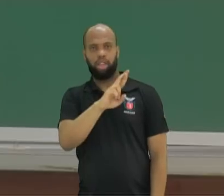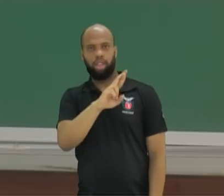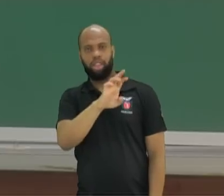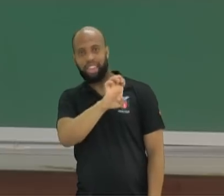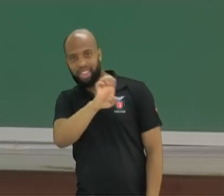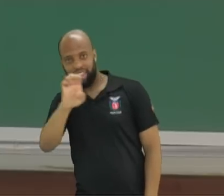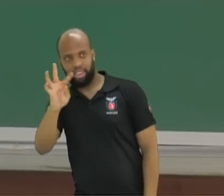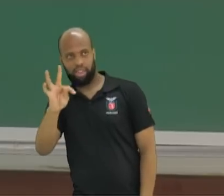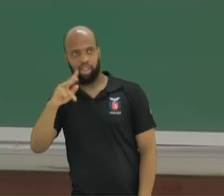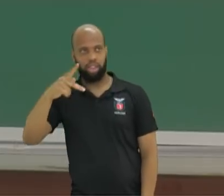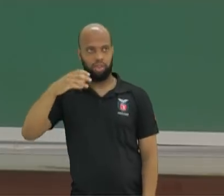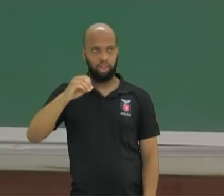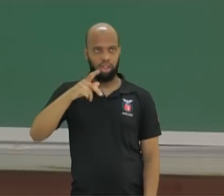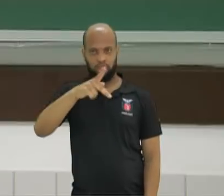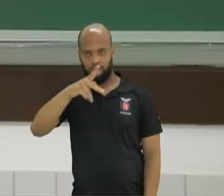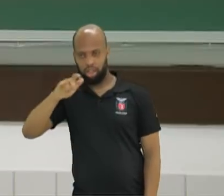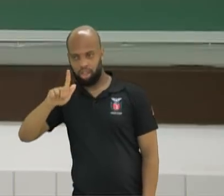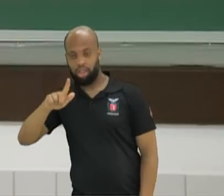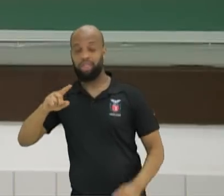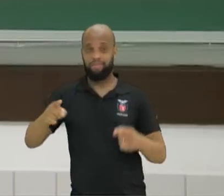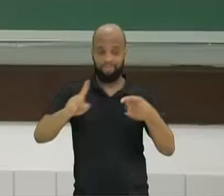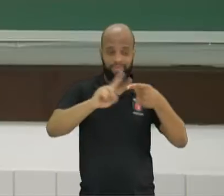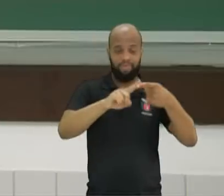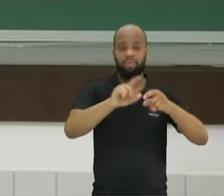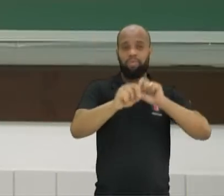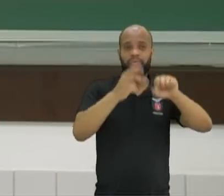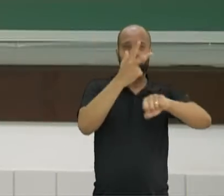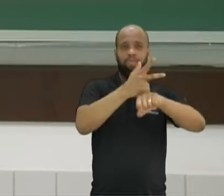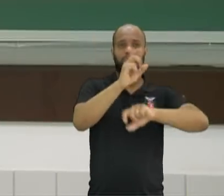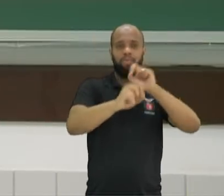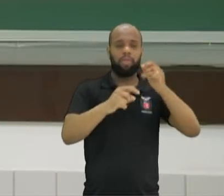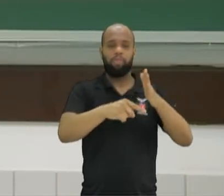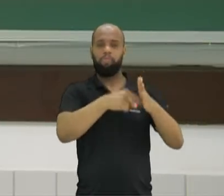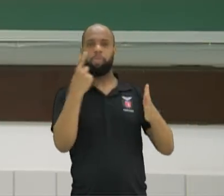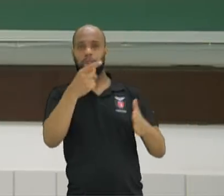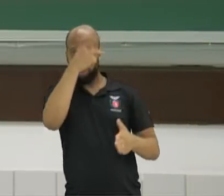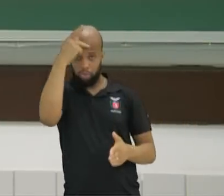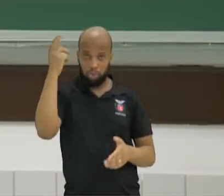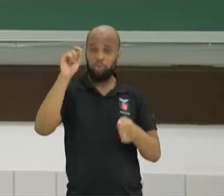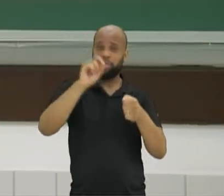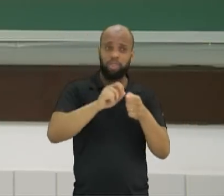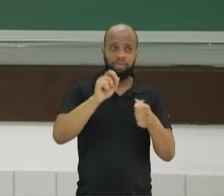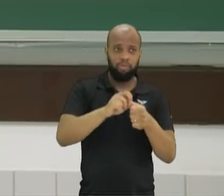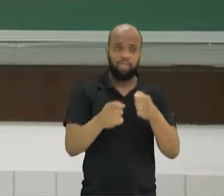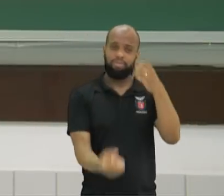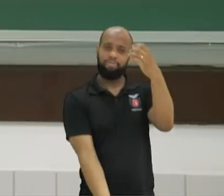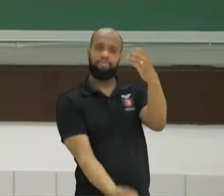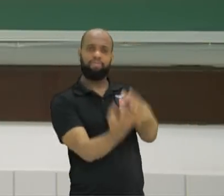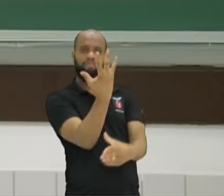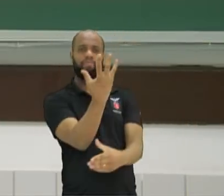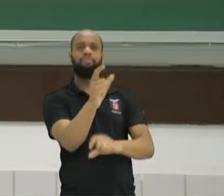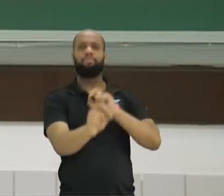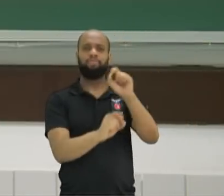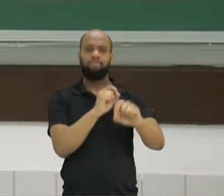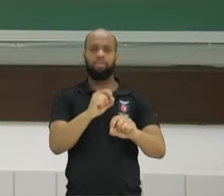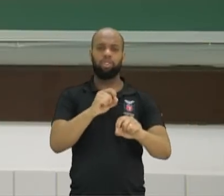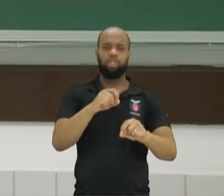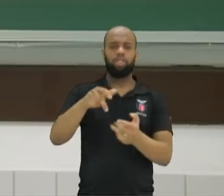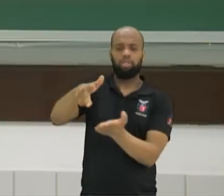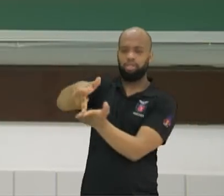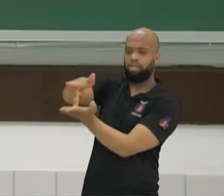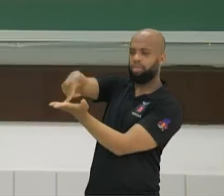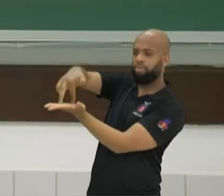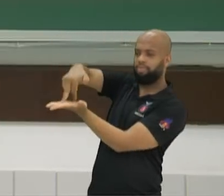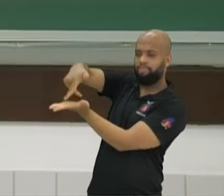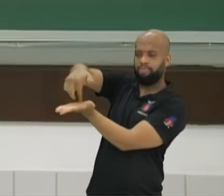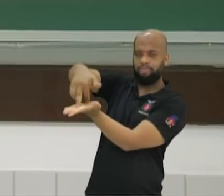vídeo vai aparecer para vocês o primeiro artista que fez o deslize para